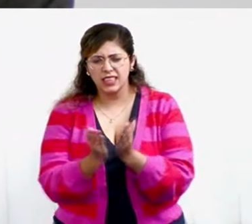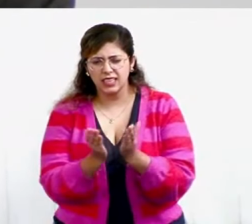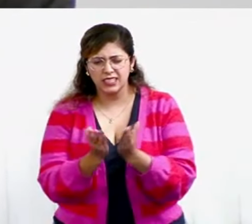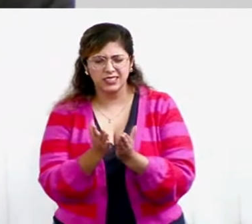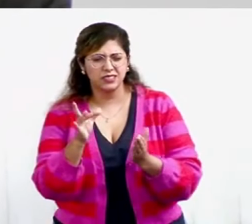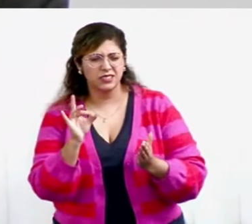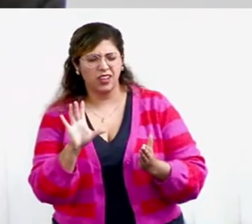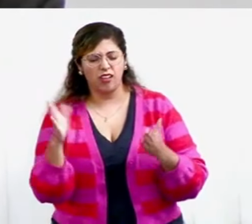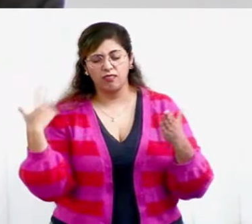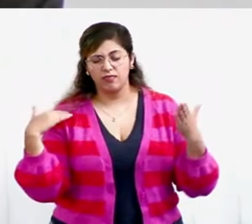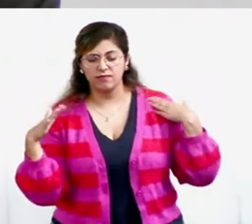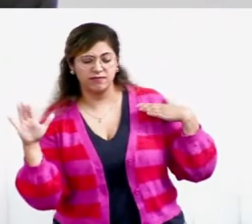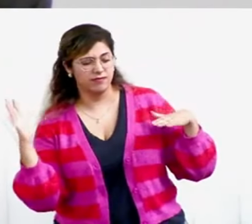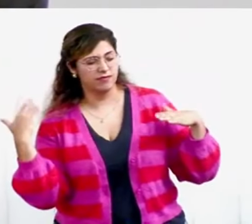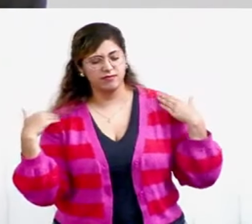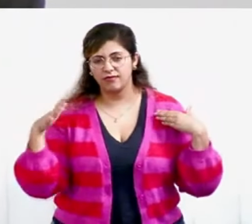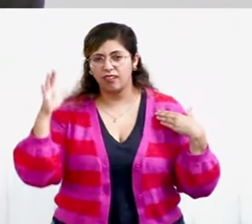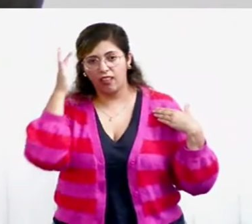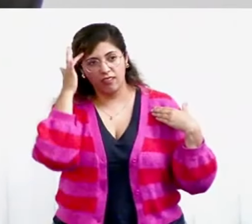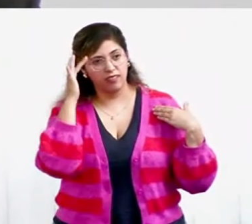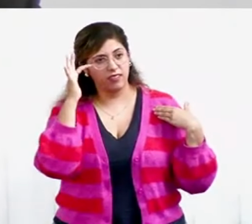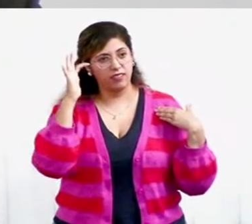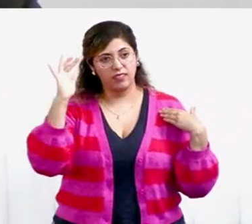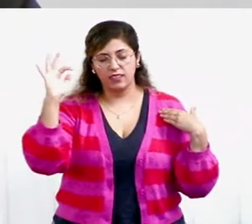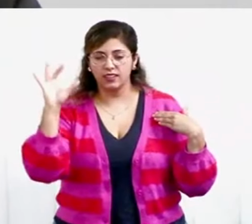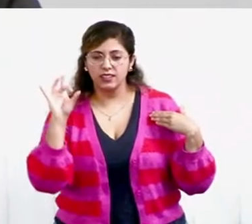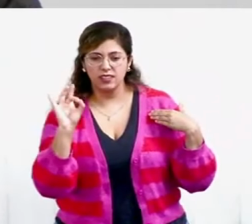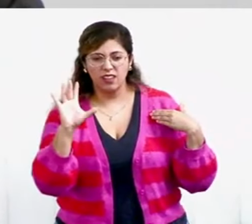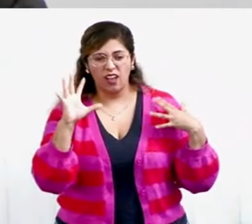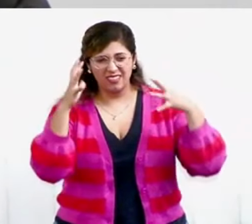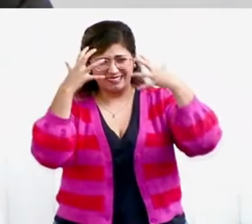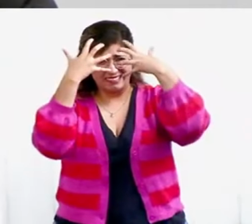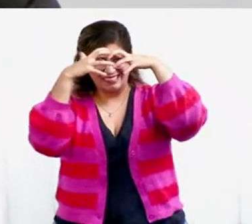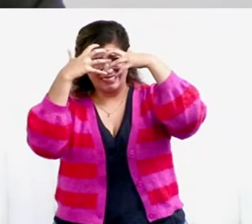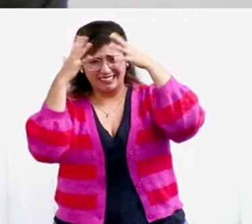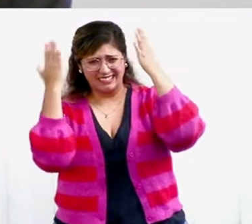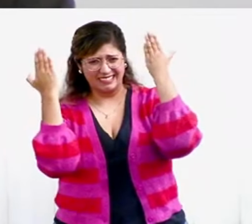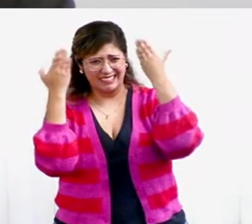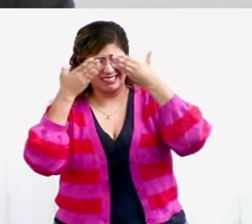próprios pensamentos, obscurecidos de entendimento,